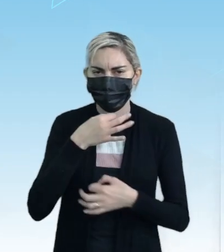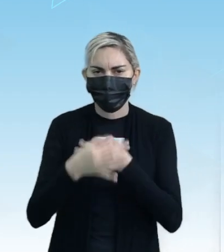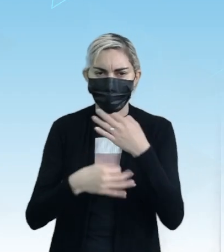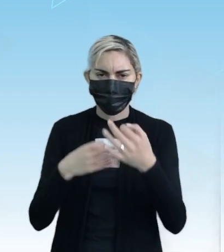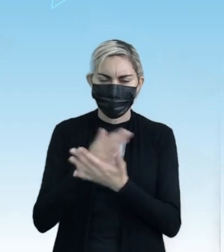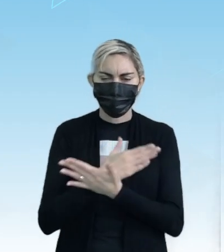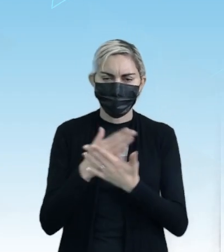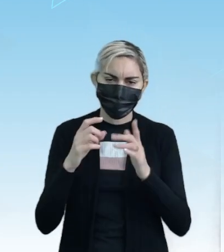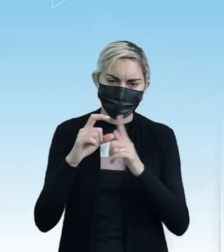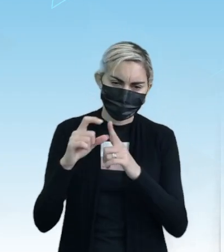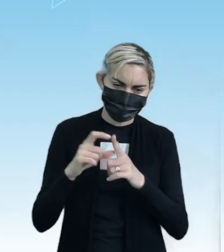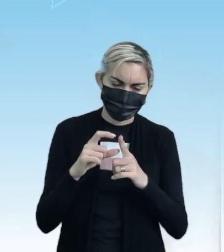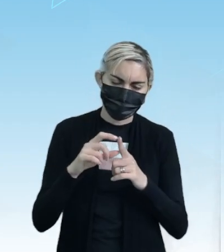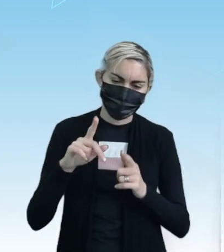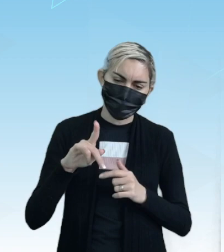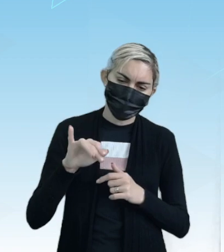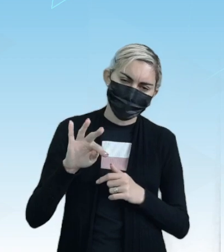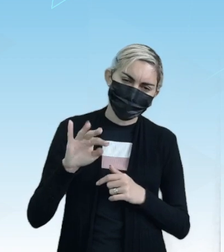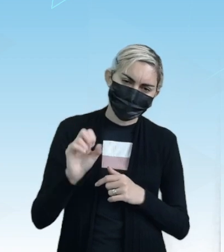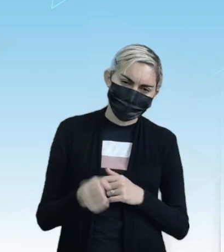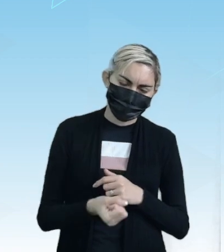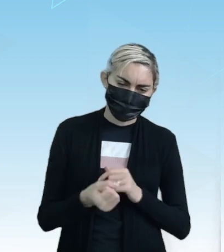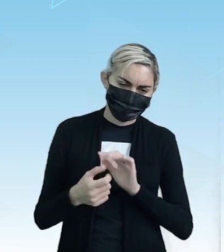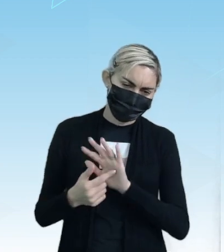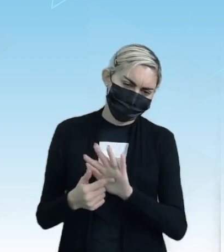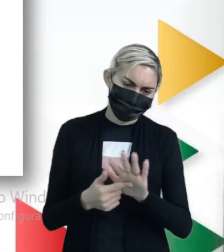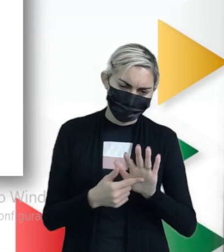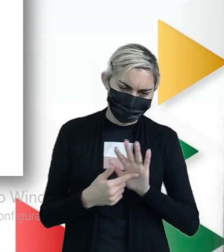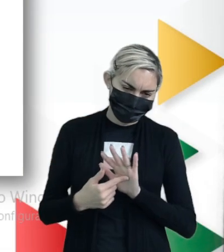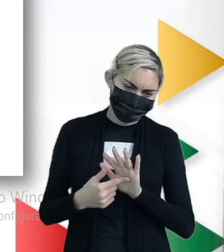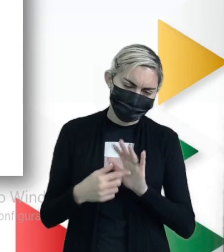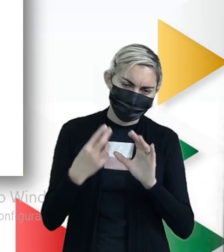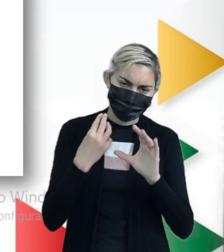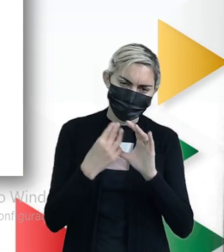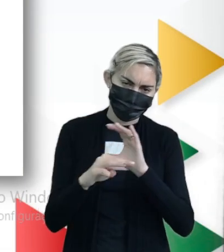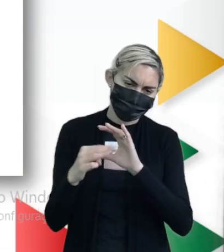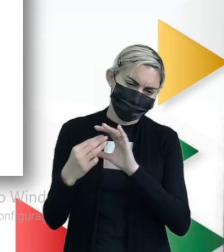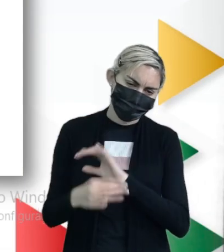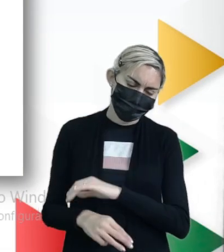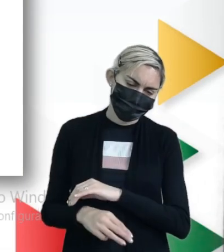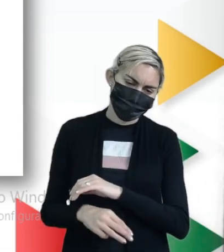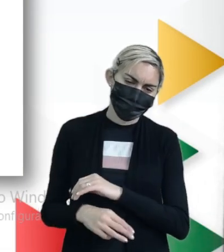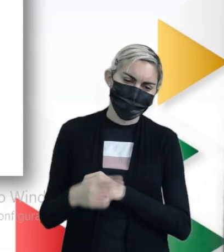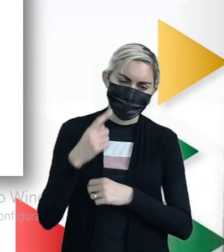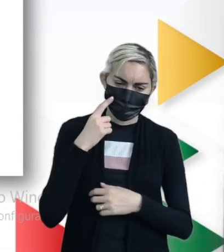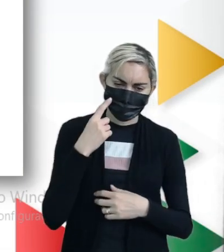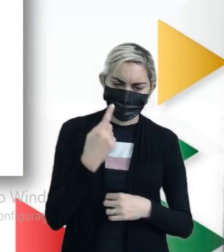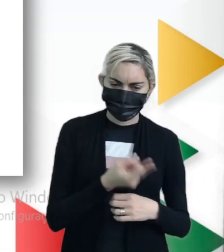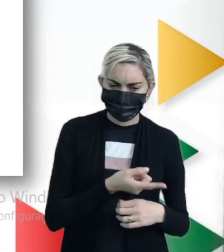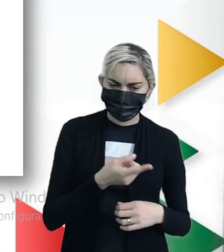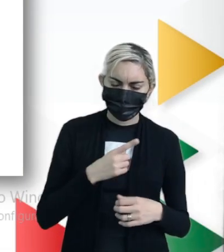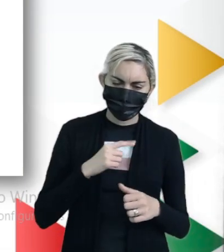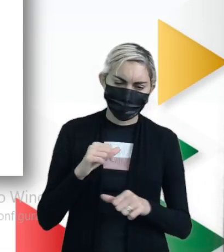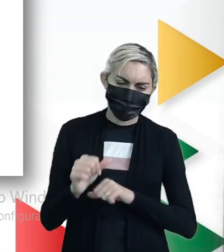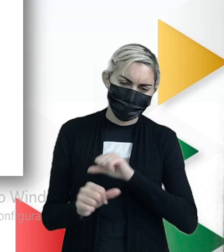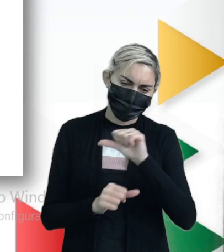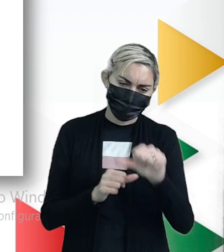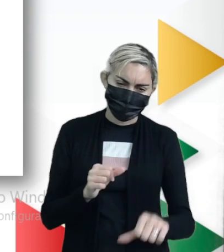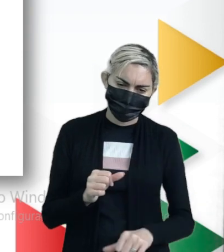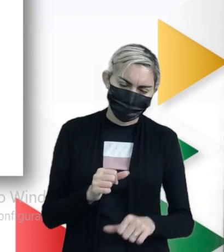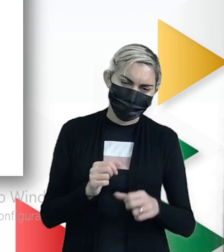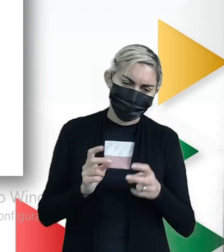algumas palavras, pistas, indicam a mensagem adicional. Vamos ver. A mudança,